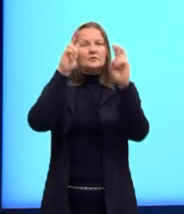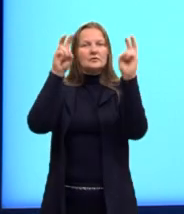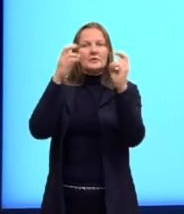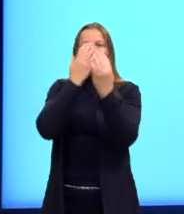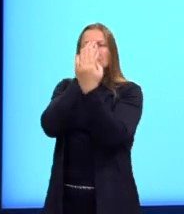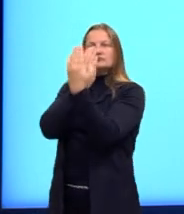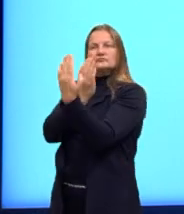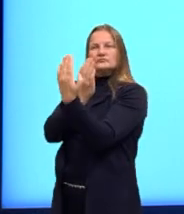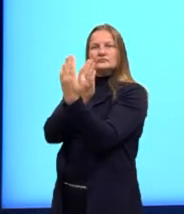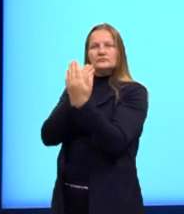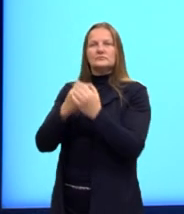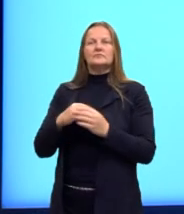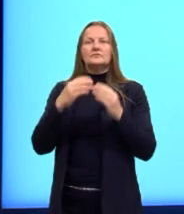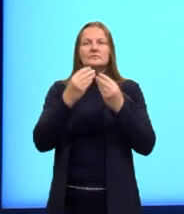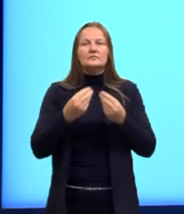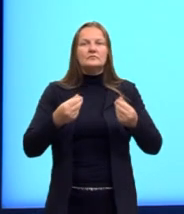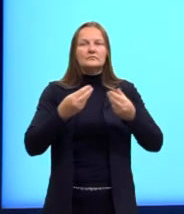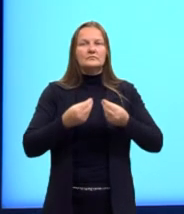sensíveis